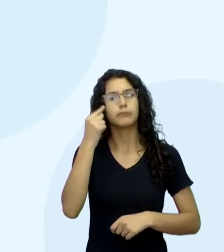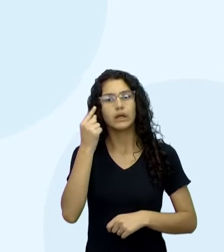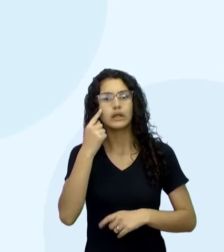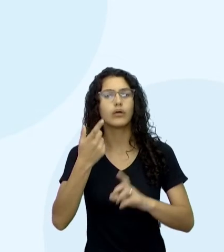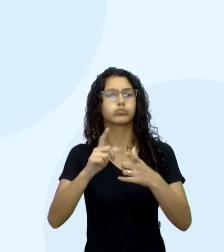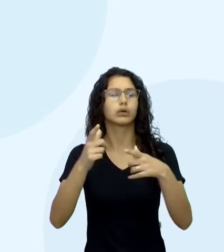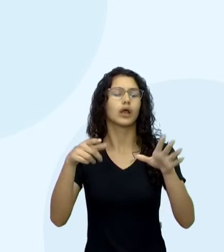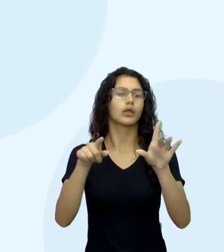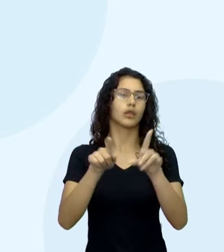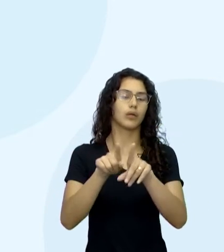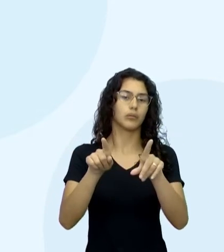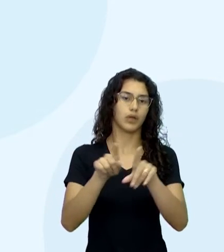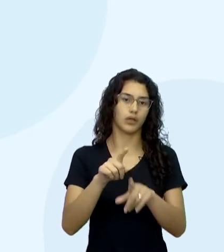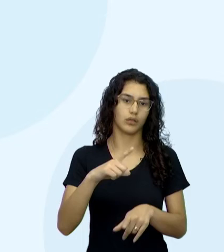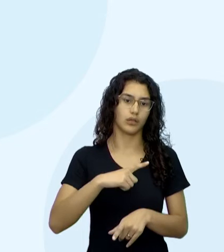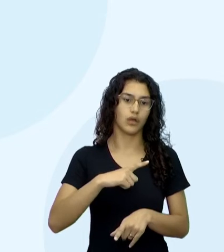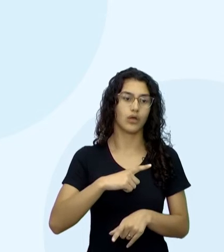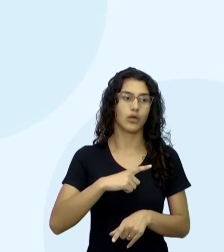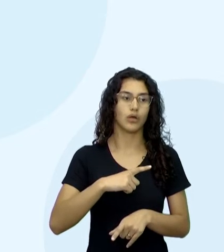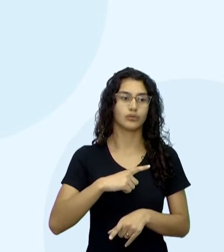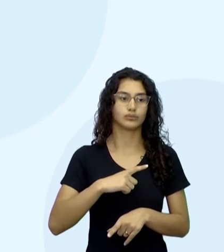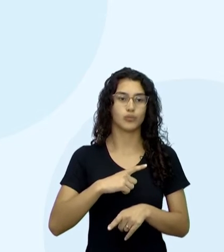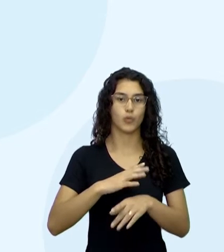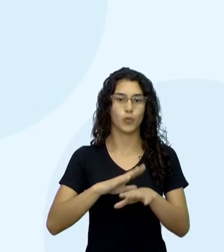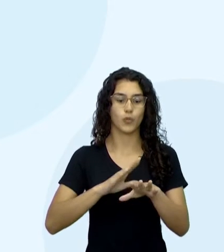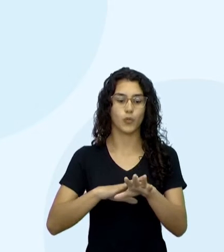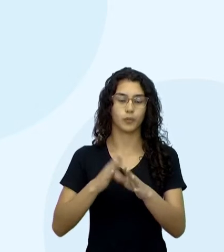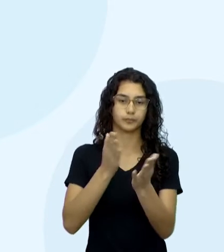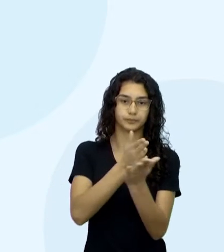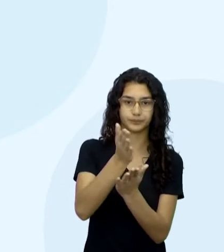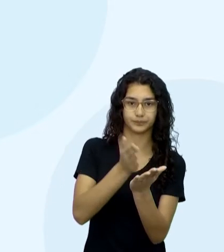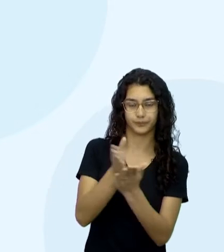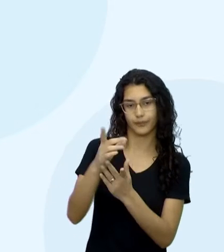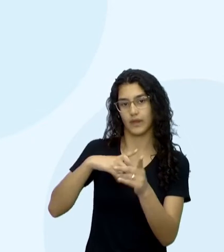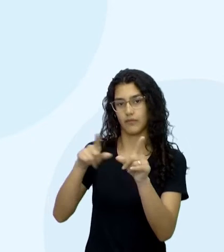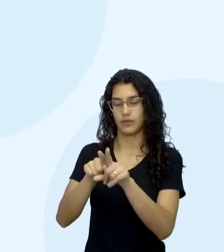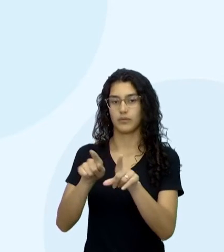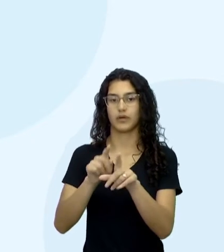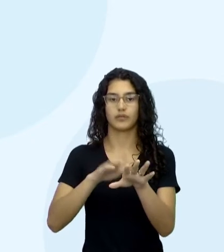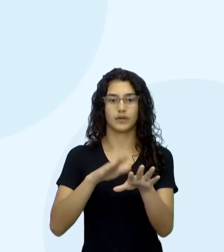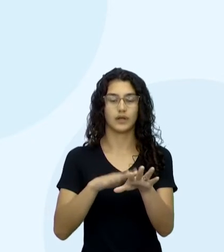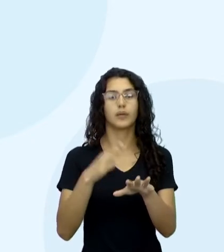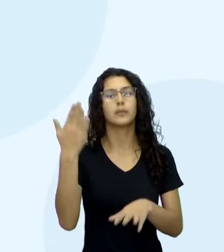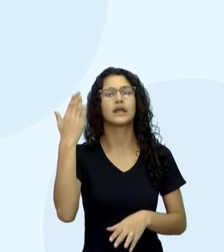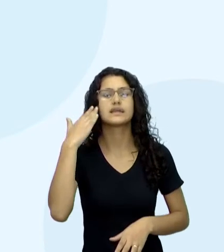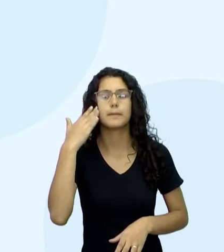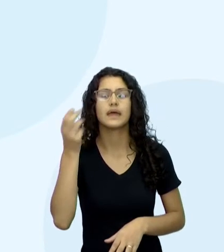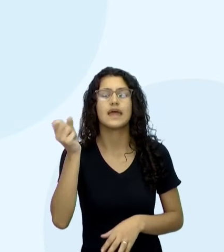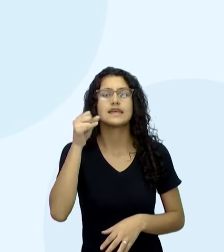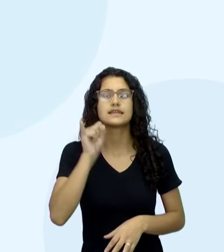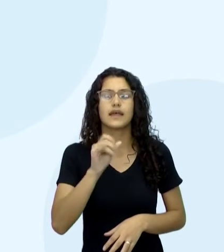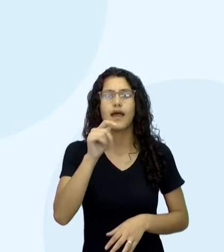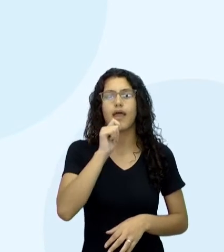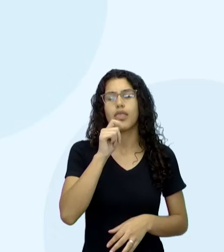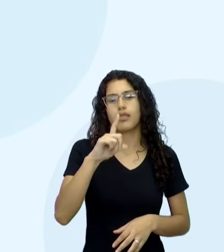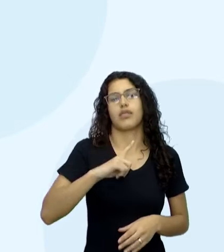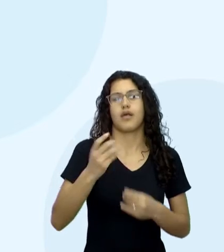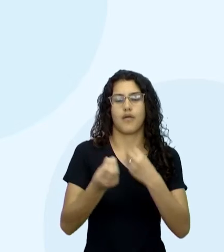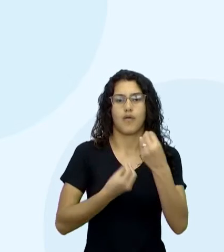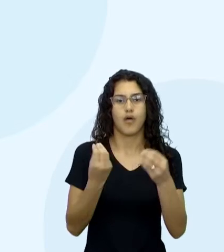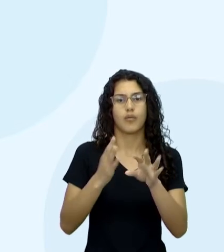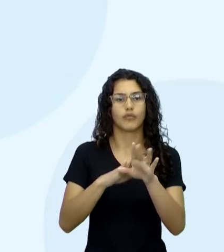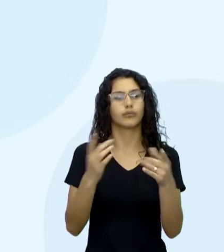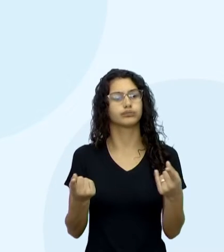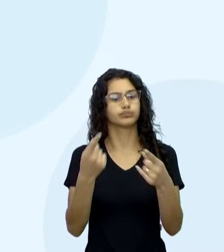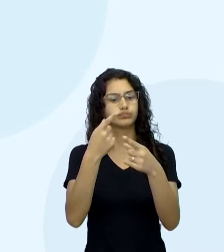grandemente né com os rumos que essas modificações estão tomando para saber se ainda é possível